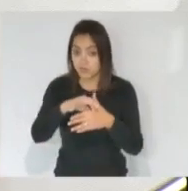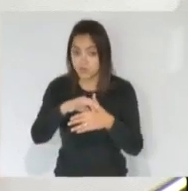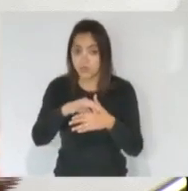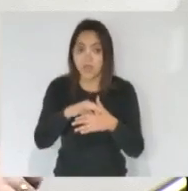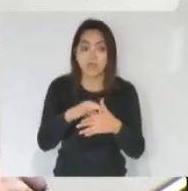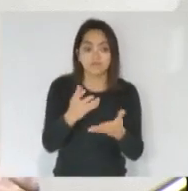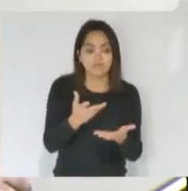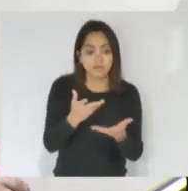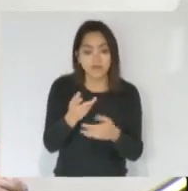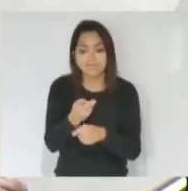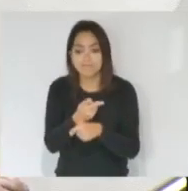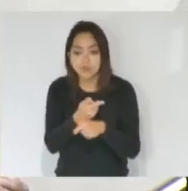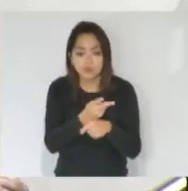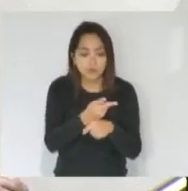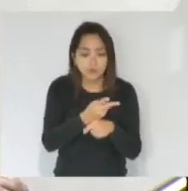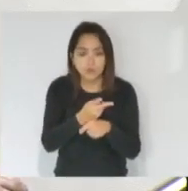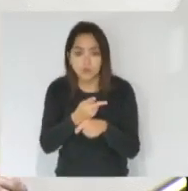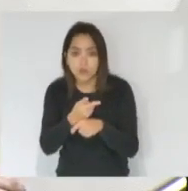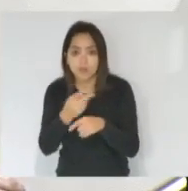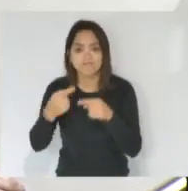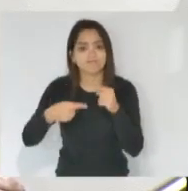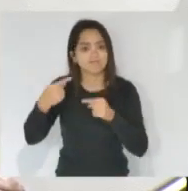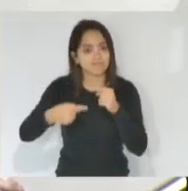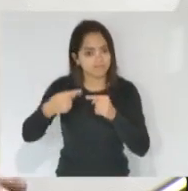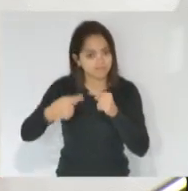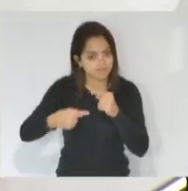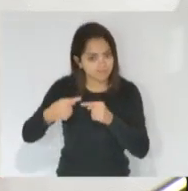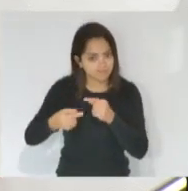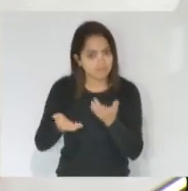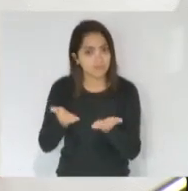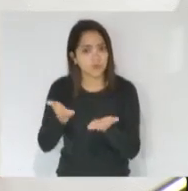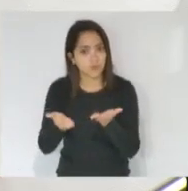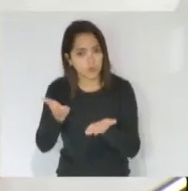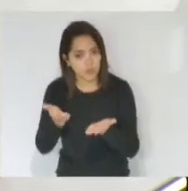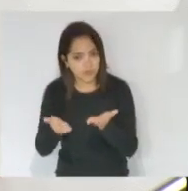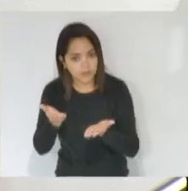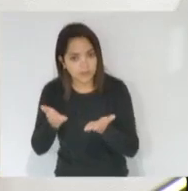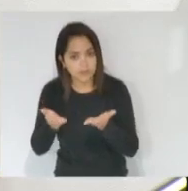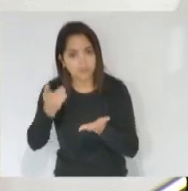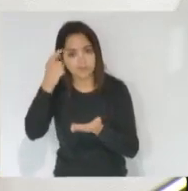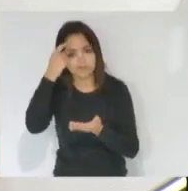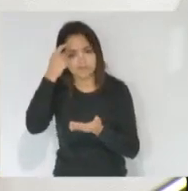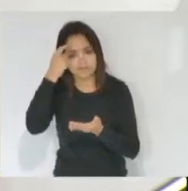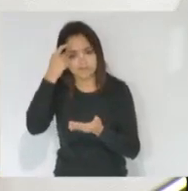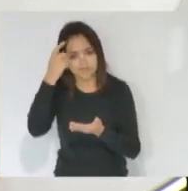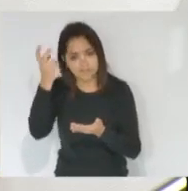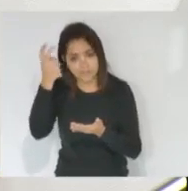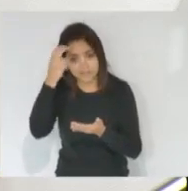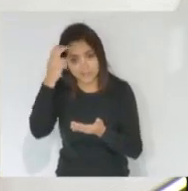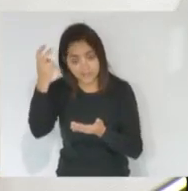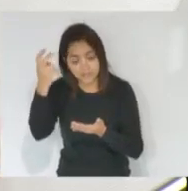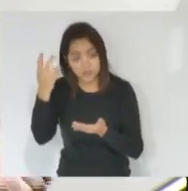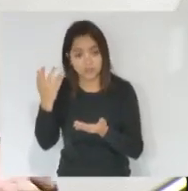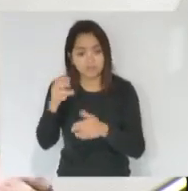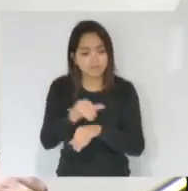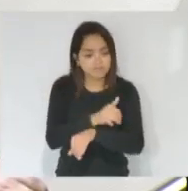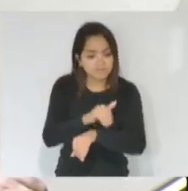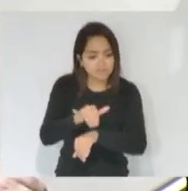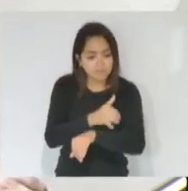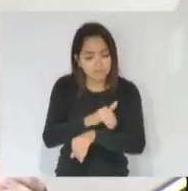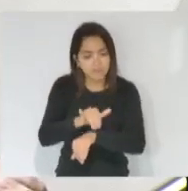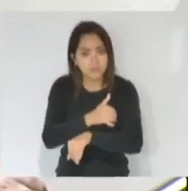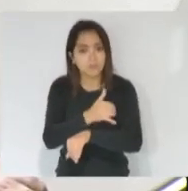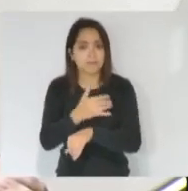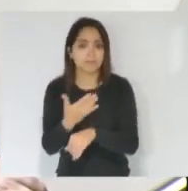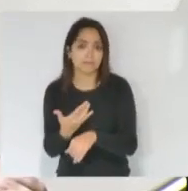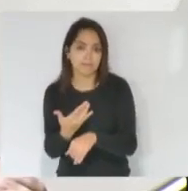buscar, através do diálogo, do equilíbrio, do bom senso, da inteligência estratégica, que Santa Catarina